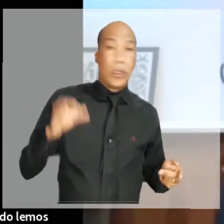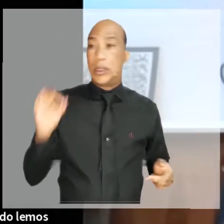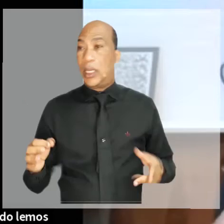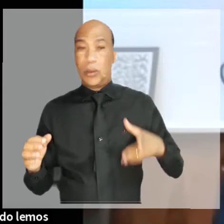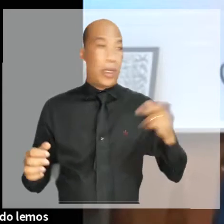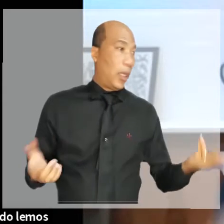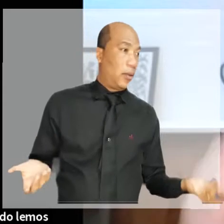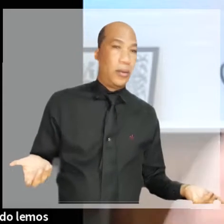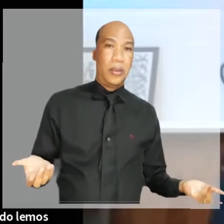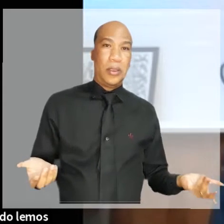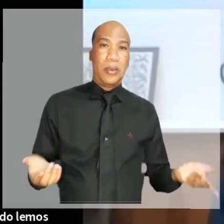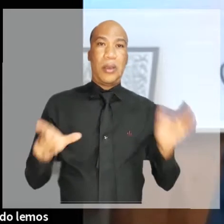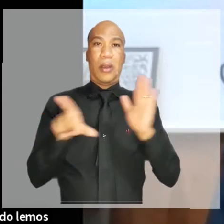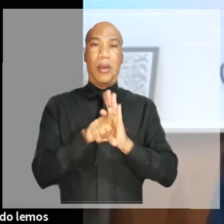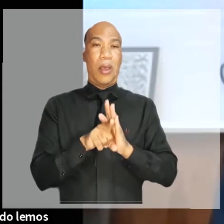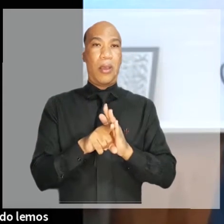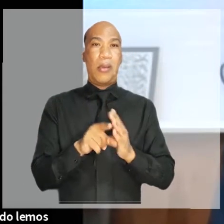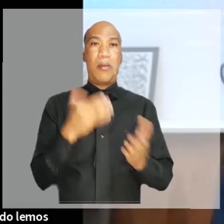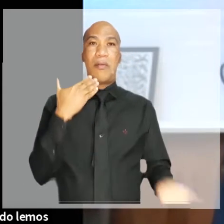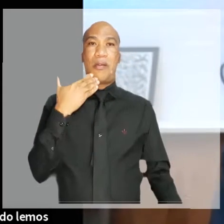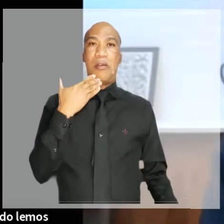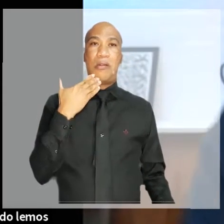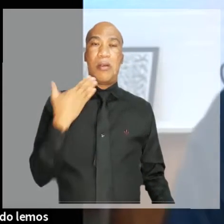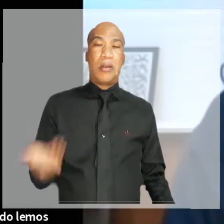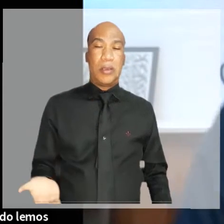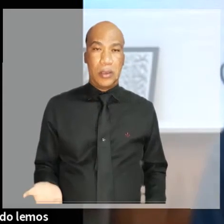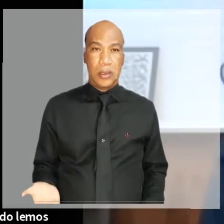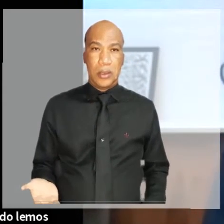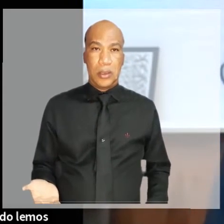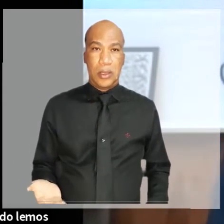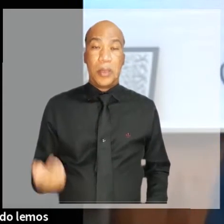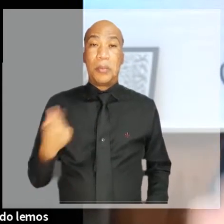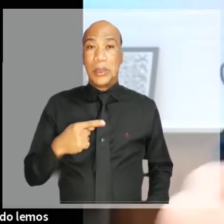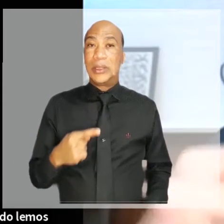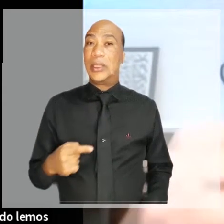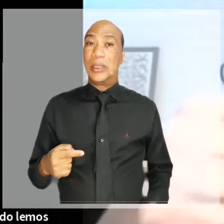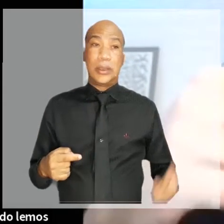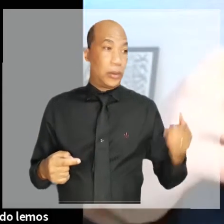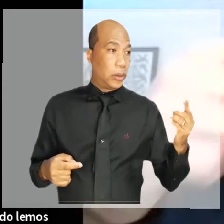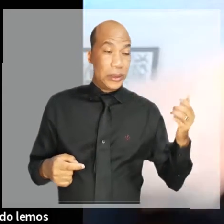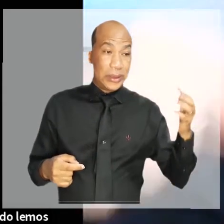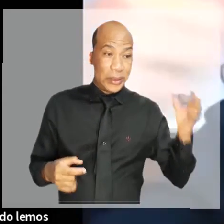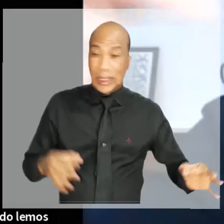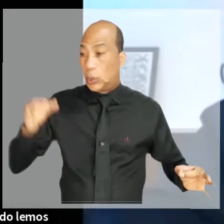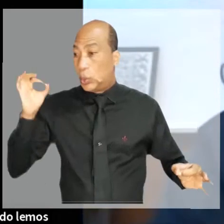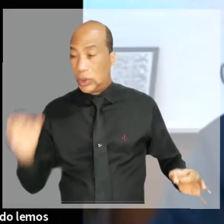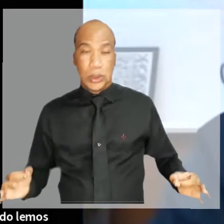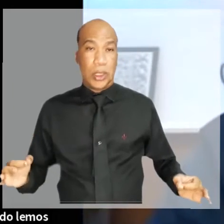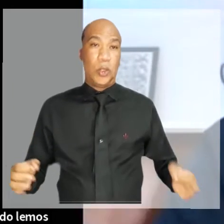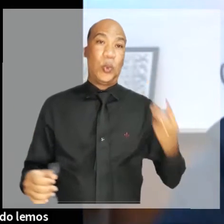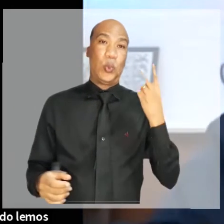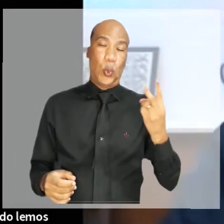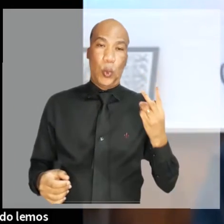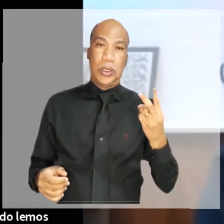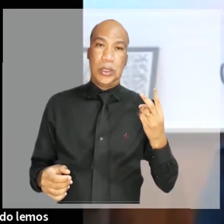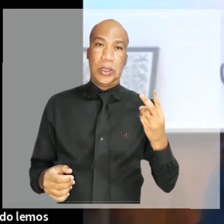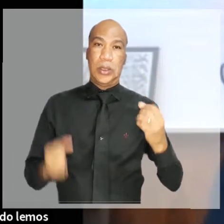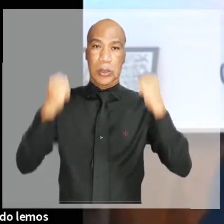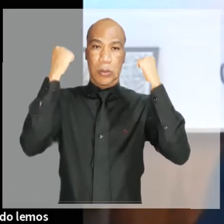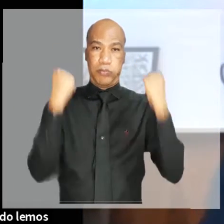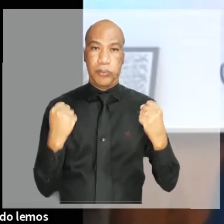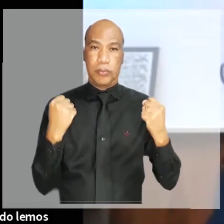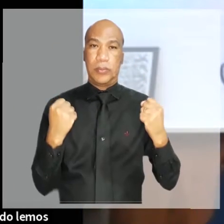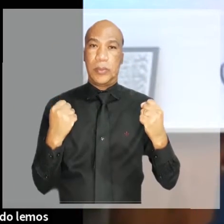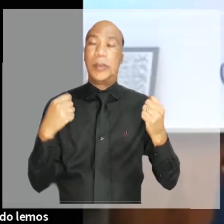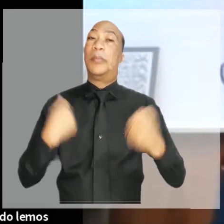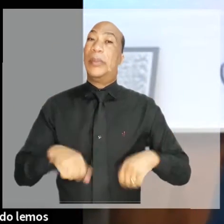E esse segundo apoio é de promover inovação. A gente não pode esquecer disso, até do ponto de vista da interpretação que a LGPD vai